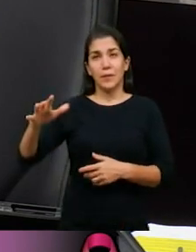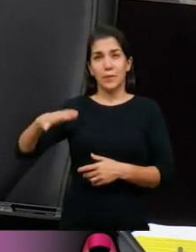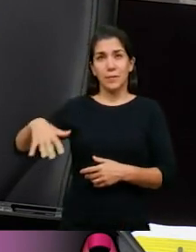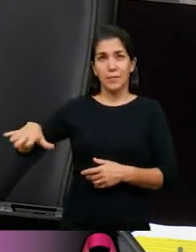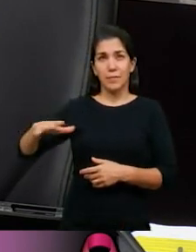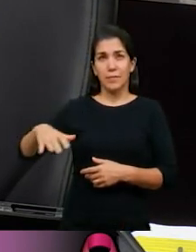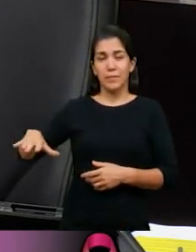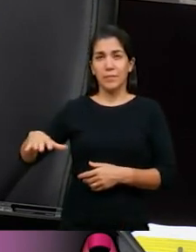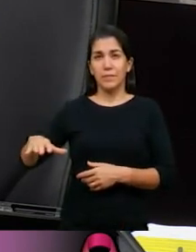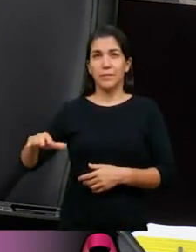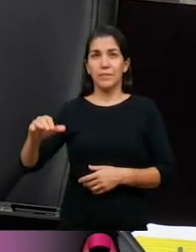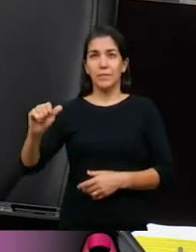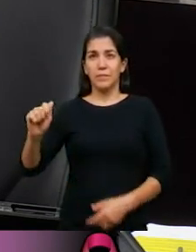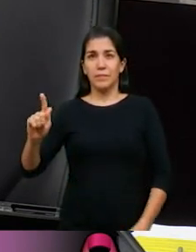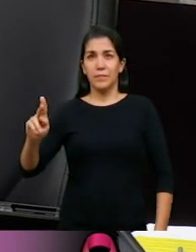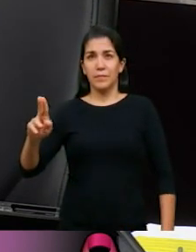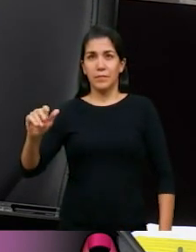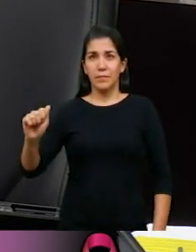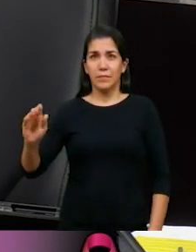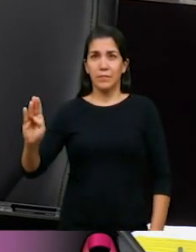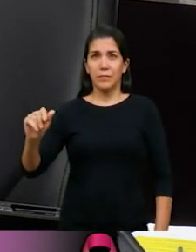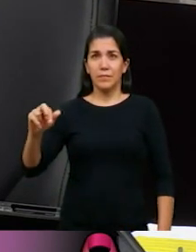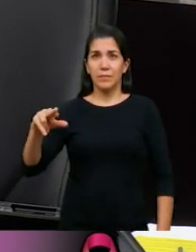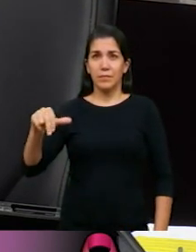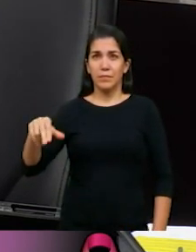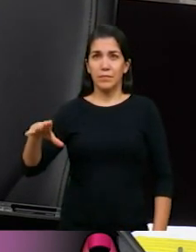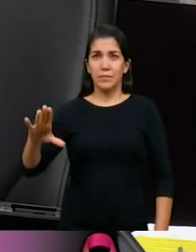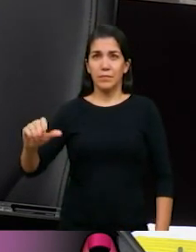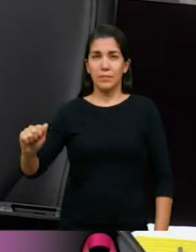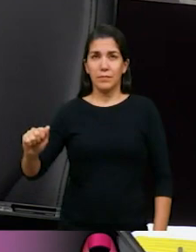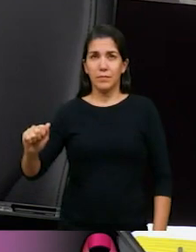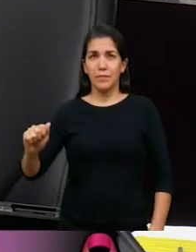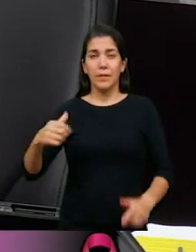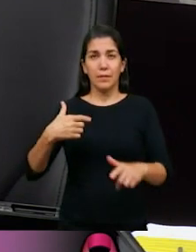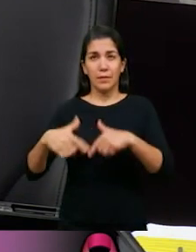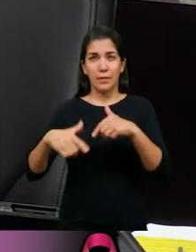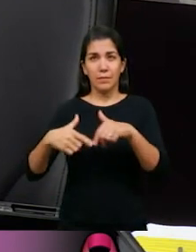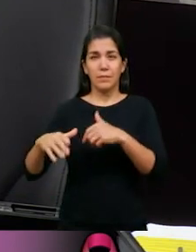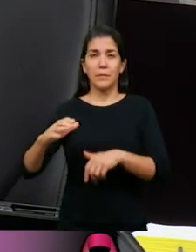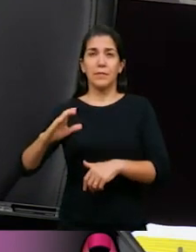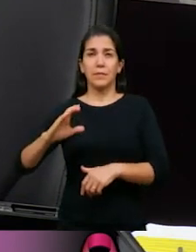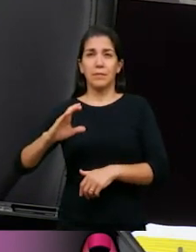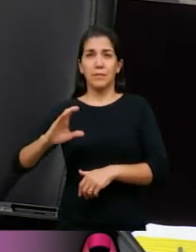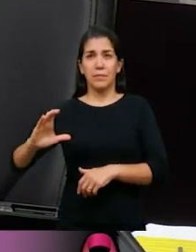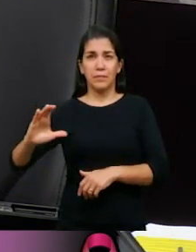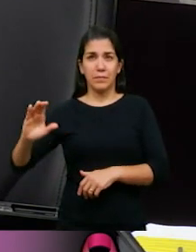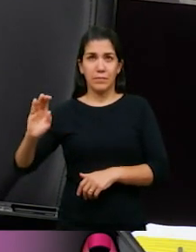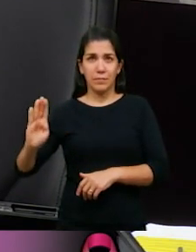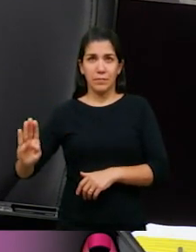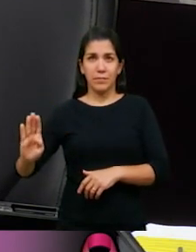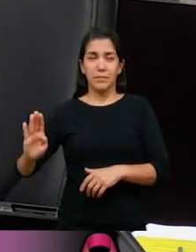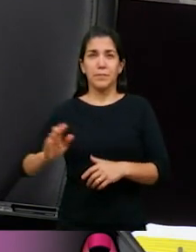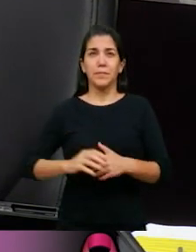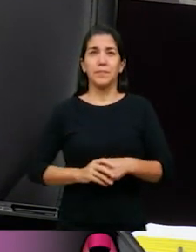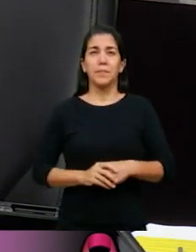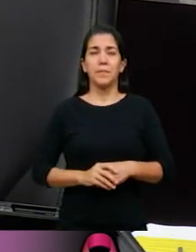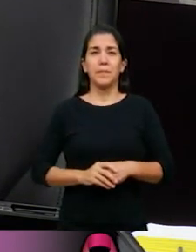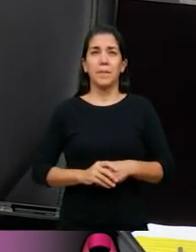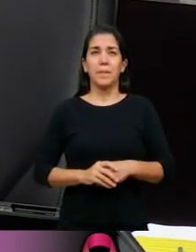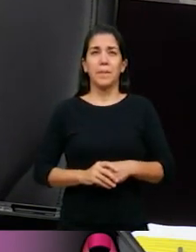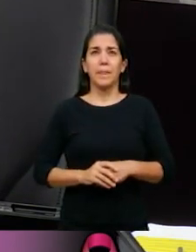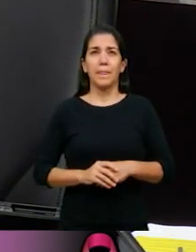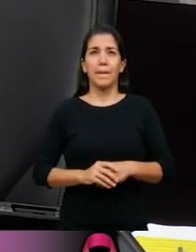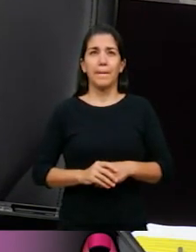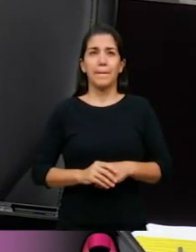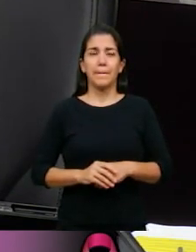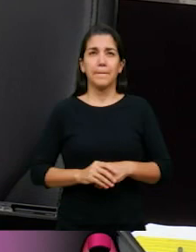Branca, né, Samuel? E tem um trabalho com jovens lá na Congregação Cristã do Brasil. Parabéns, obrigado pela presença. Bom,